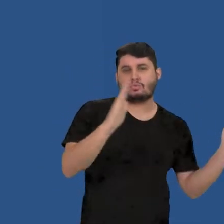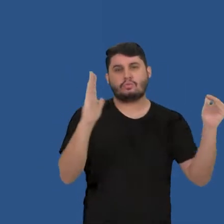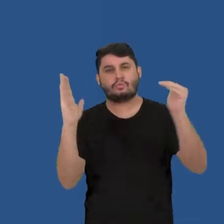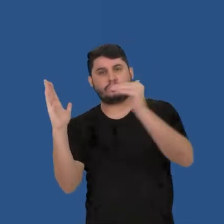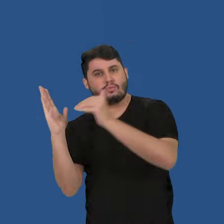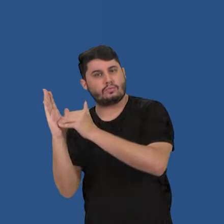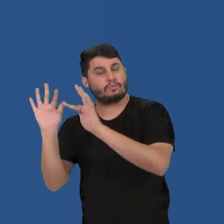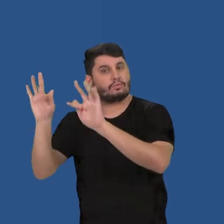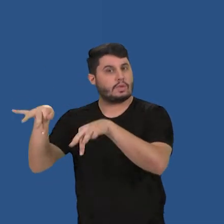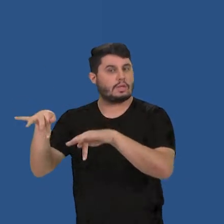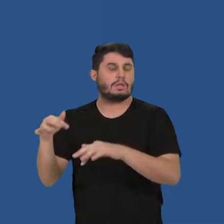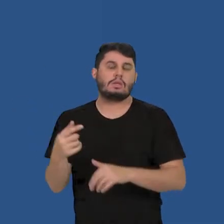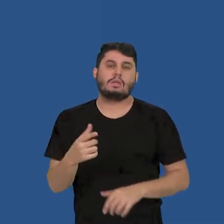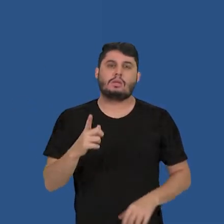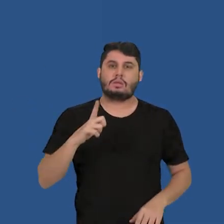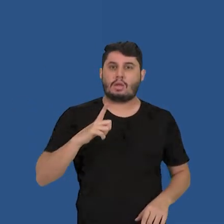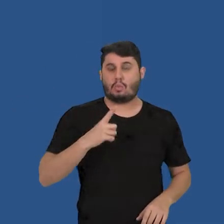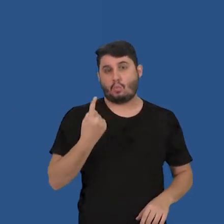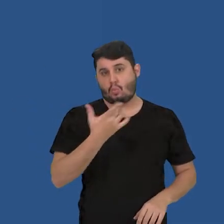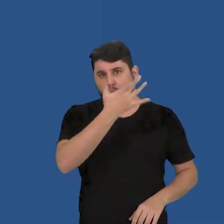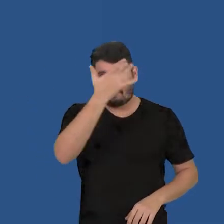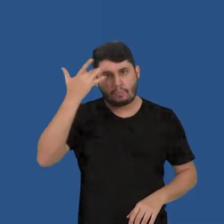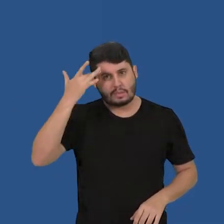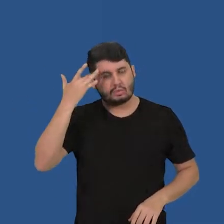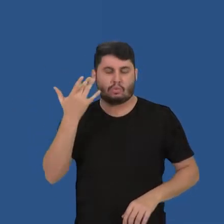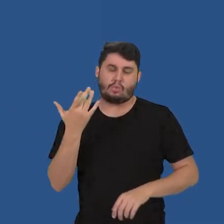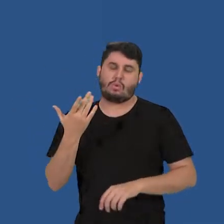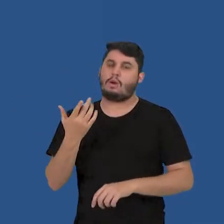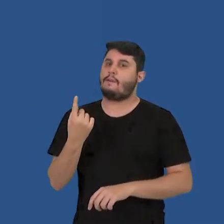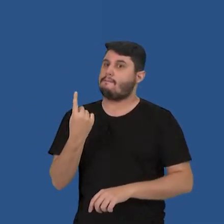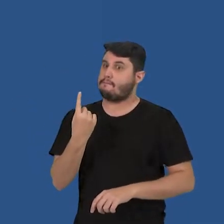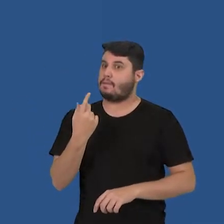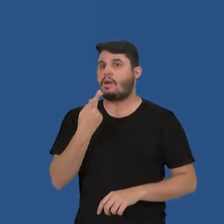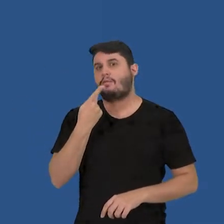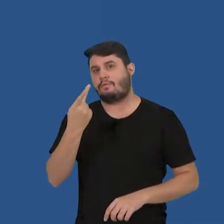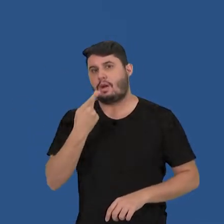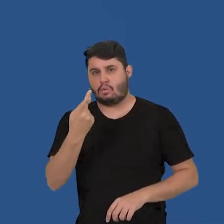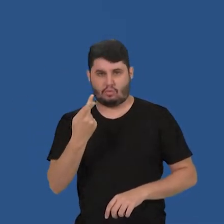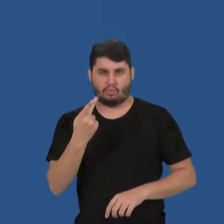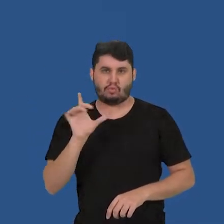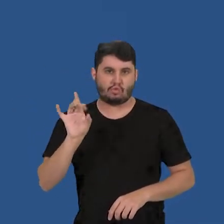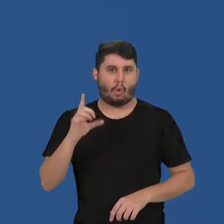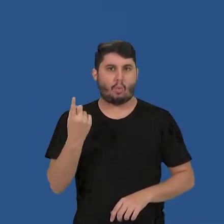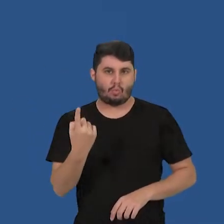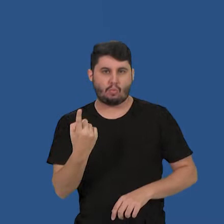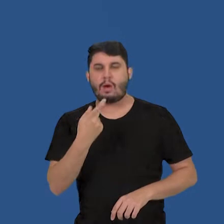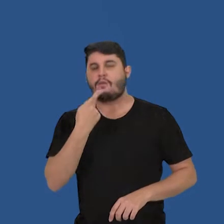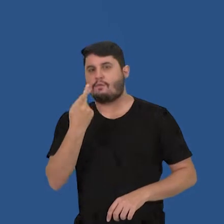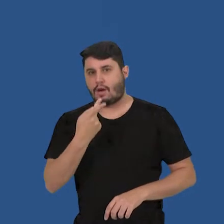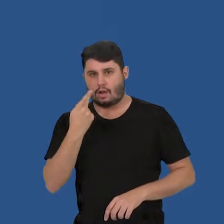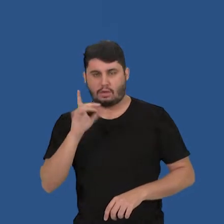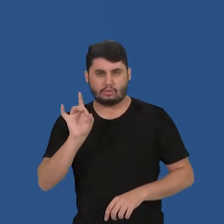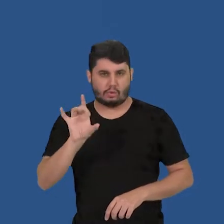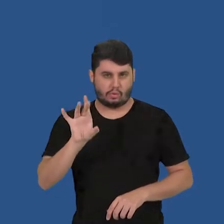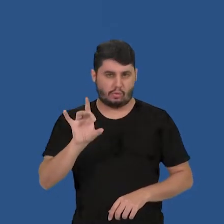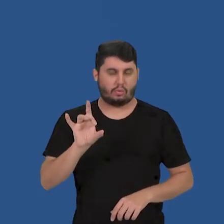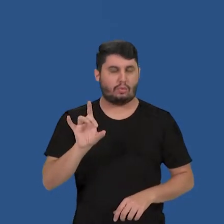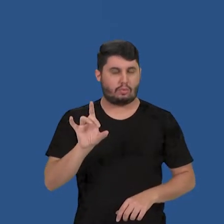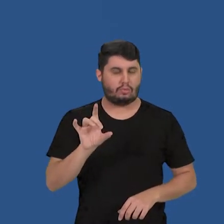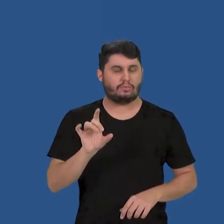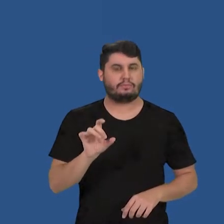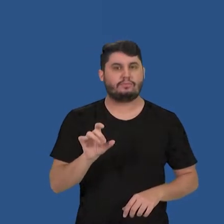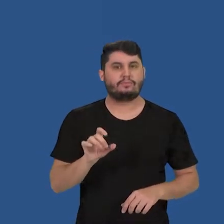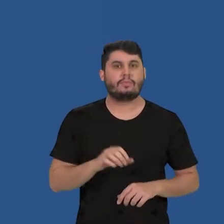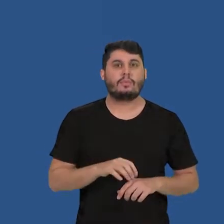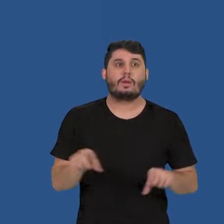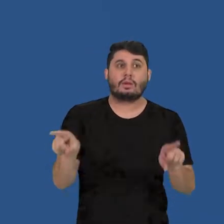seja, uma única pessoa falou durante essa charge. Não temos mais de uma pessoa falando, apenas uma. Outra está apenas ouvindo, né? Eu